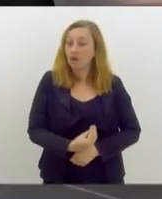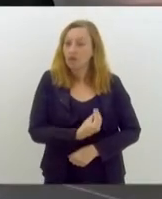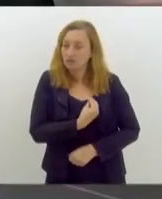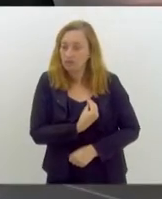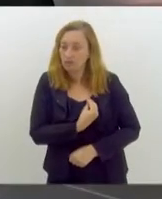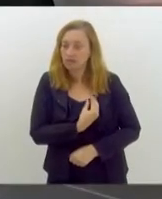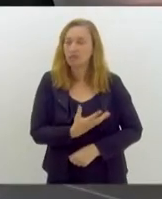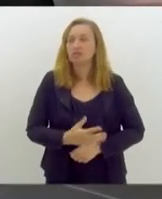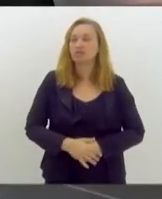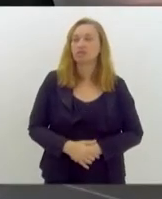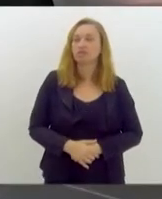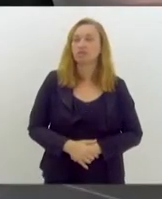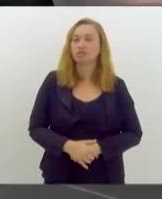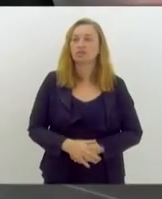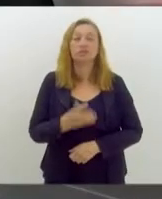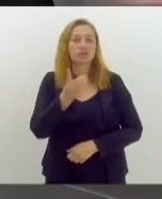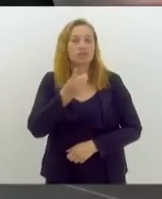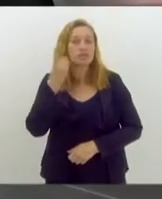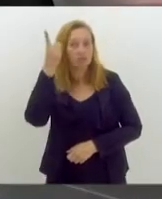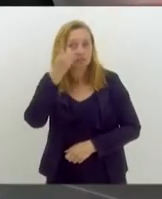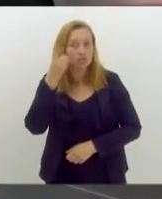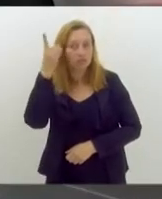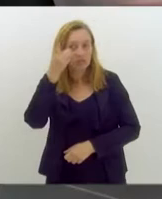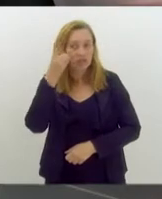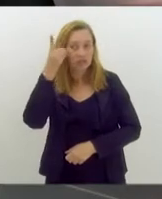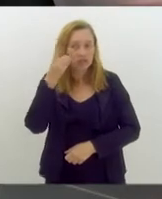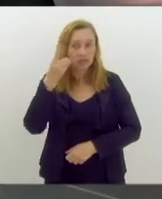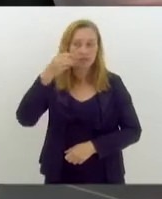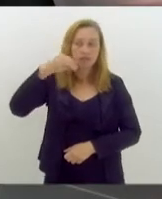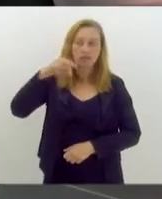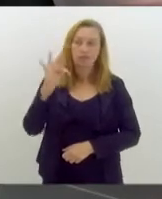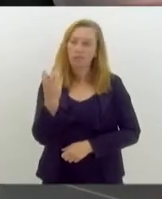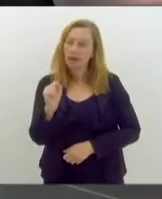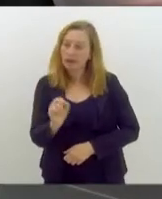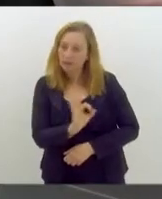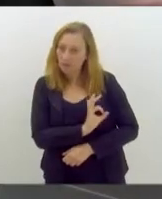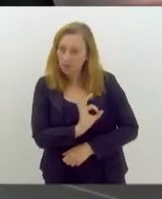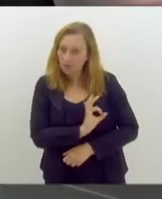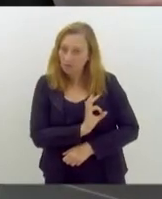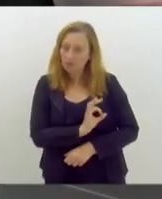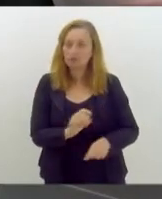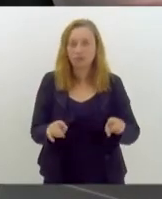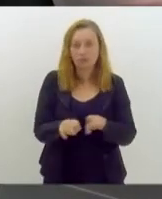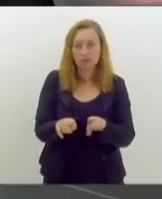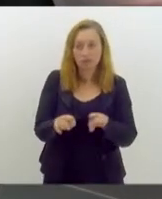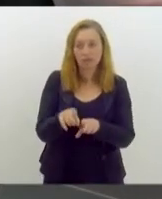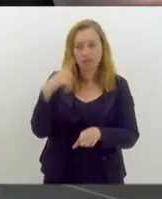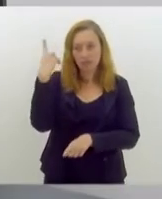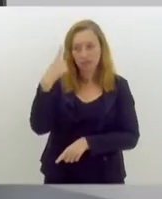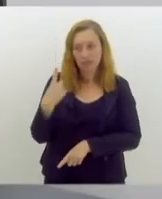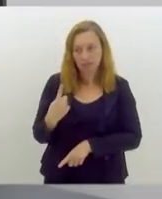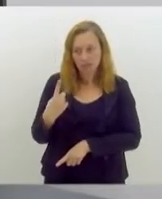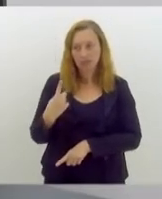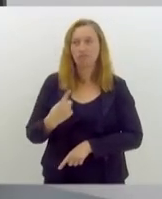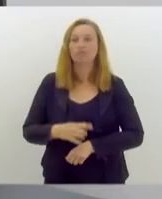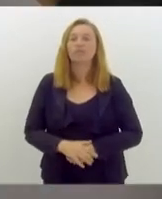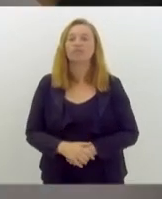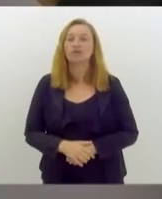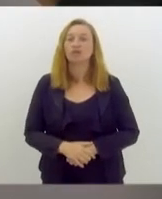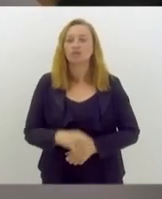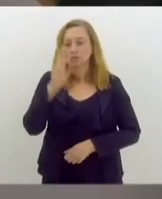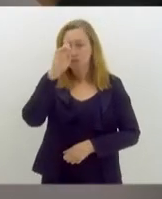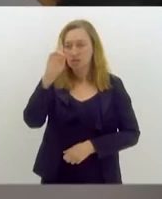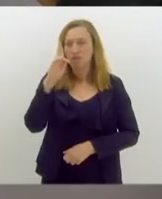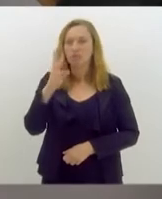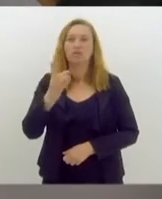das senhoras deputadas Marta Rocha e Dani Monteiro e do Senhor